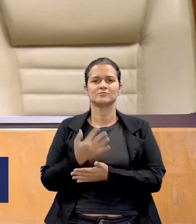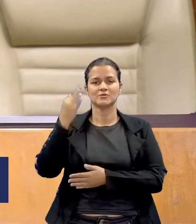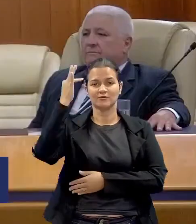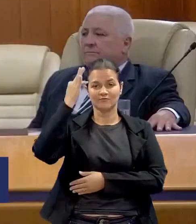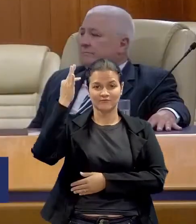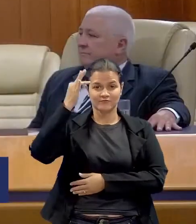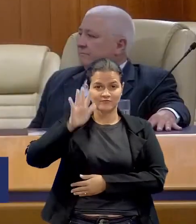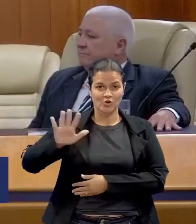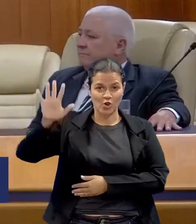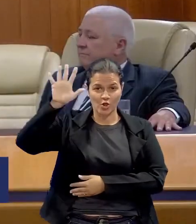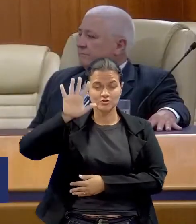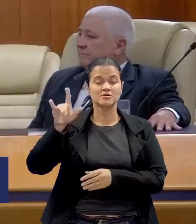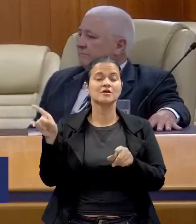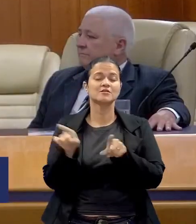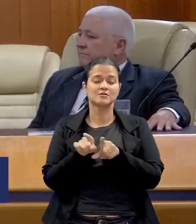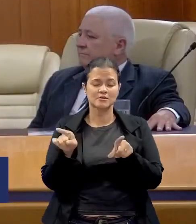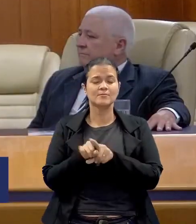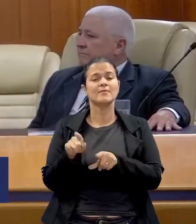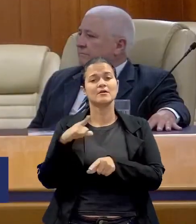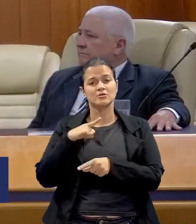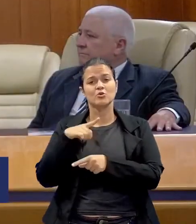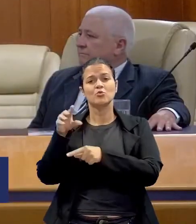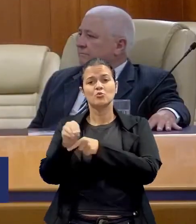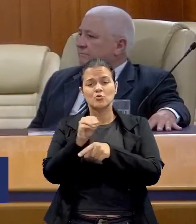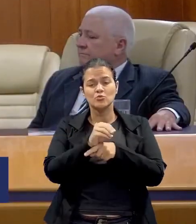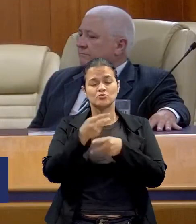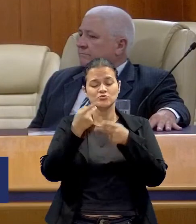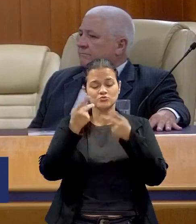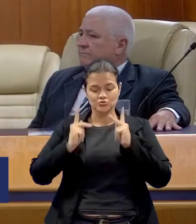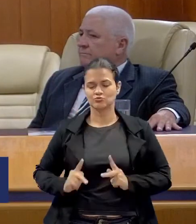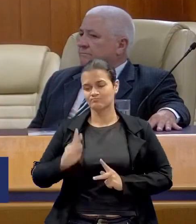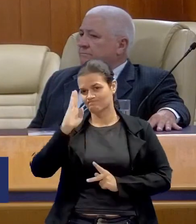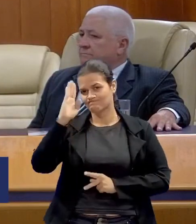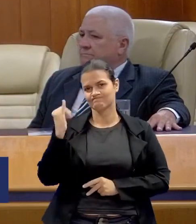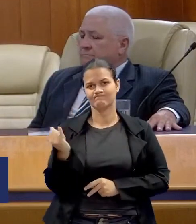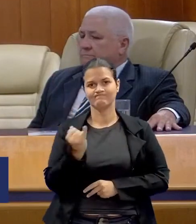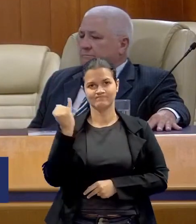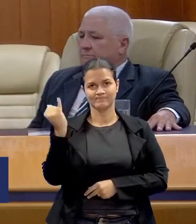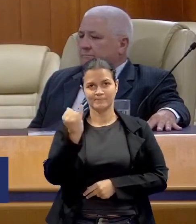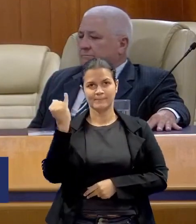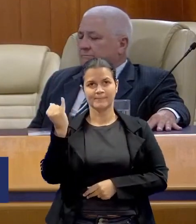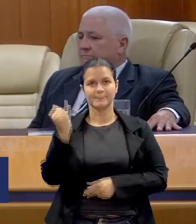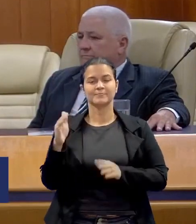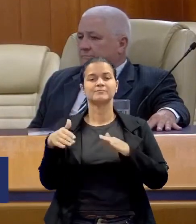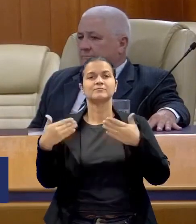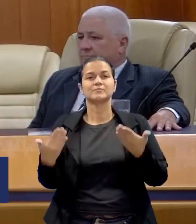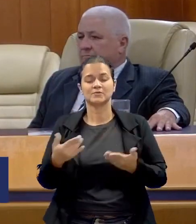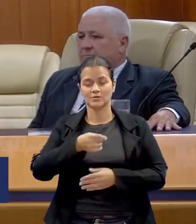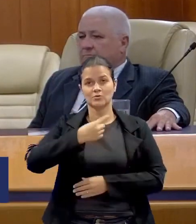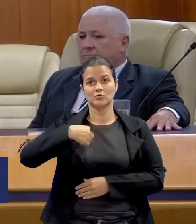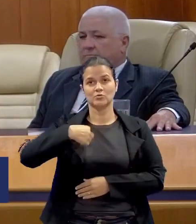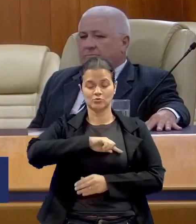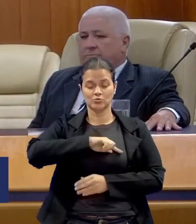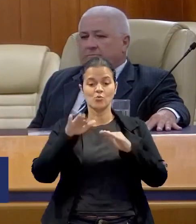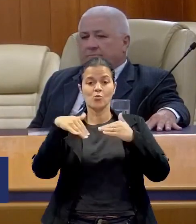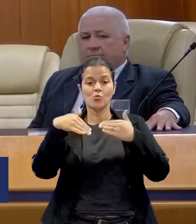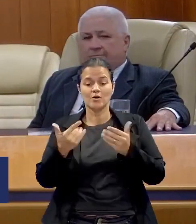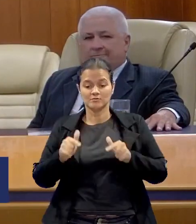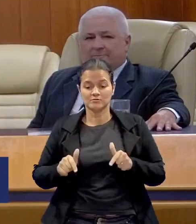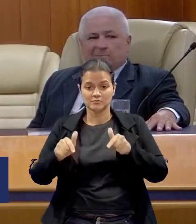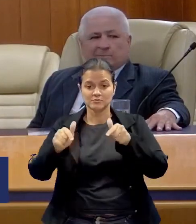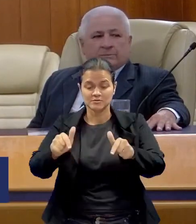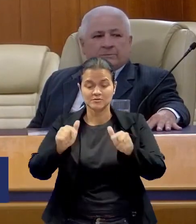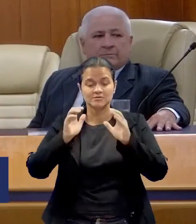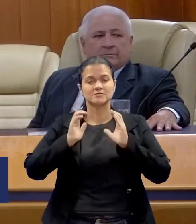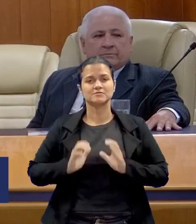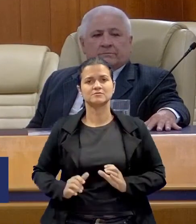filosofia e também cuida do ser humano em primeiro lugar. Então, de forma que a gente, quando vai oferecer um título, eu ofereci